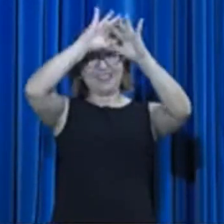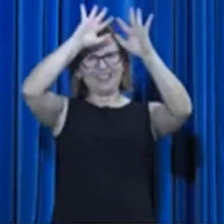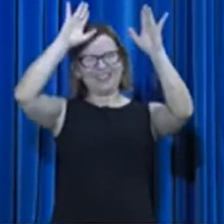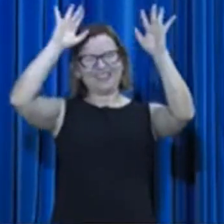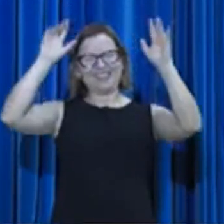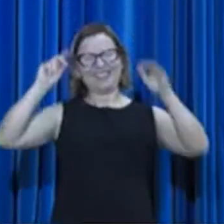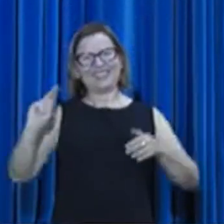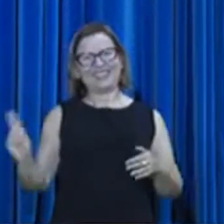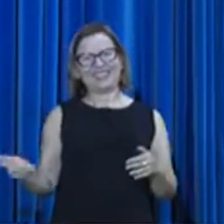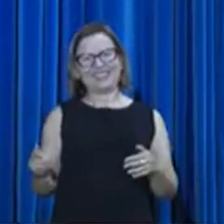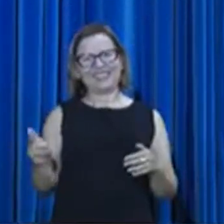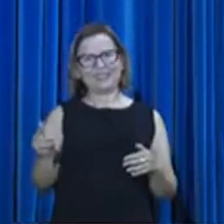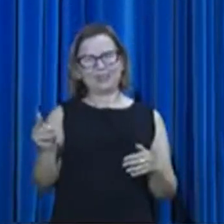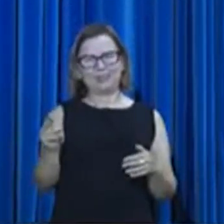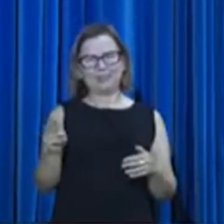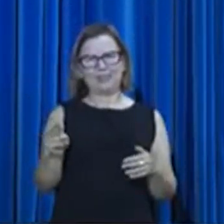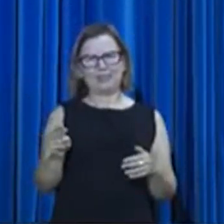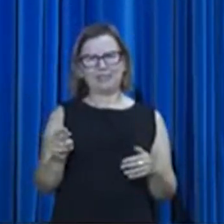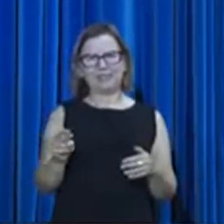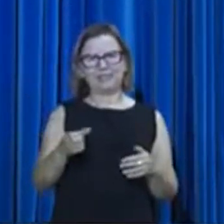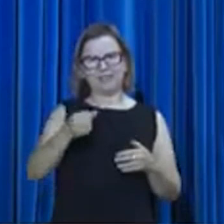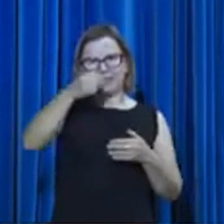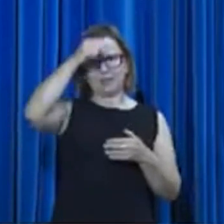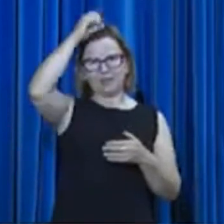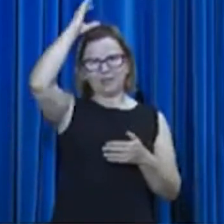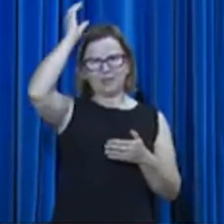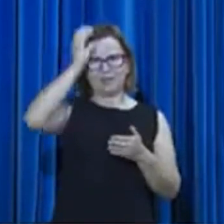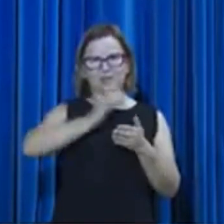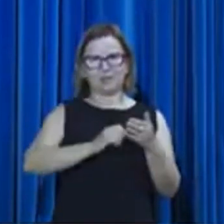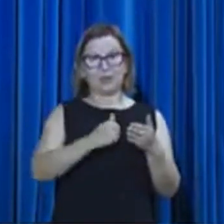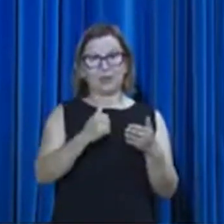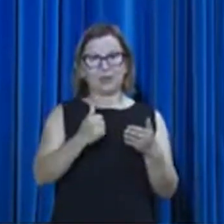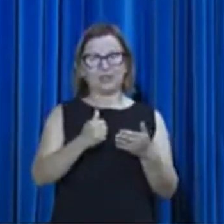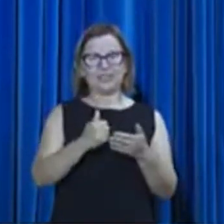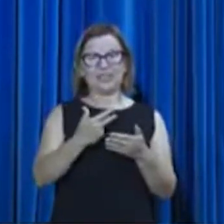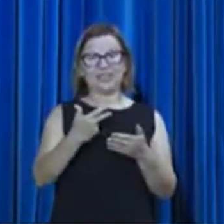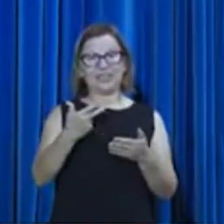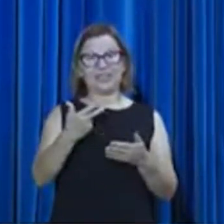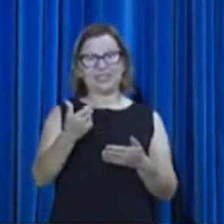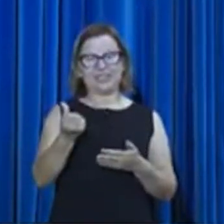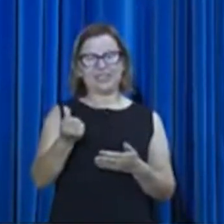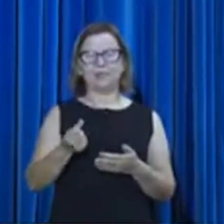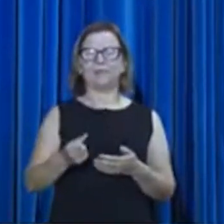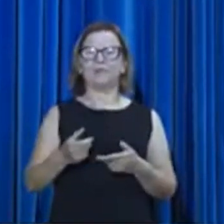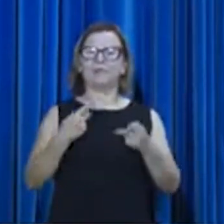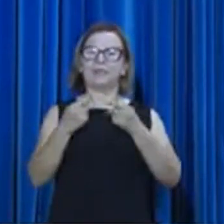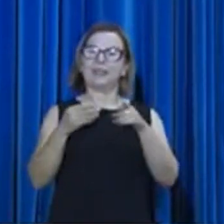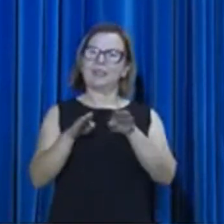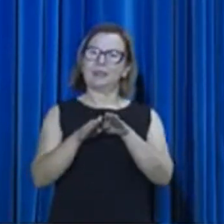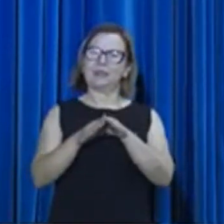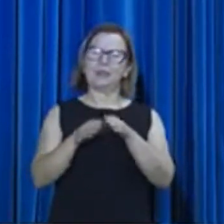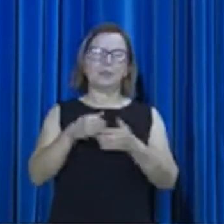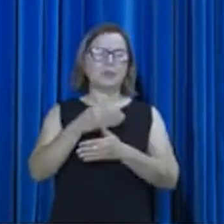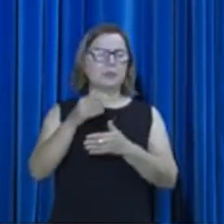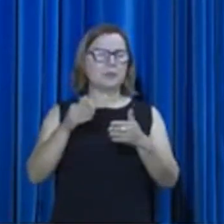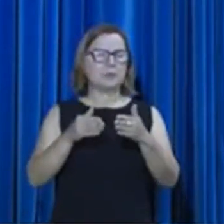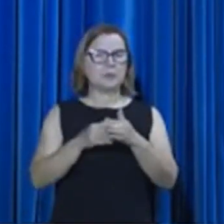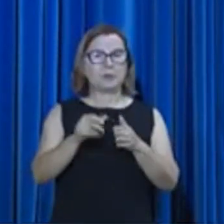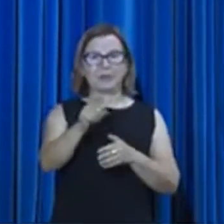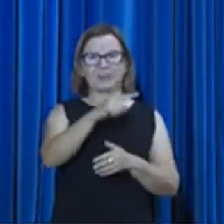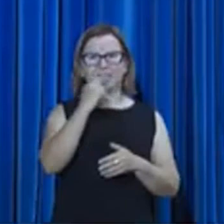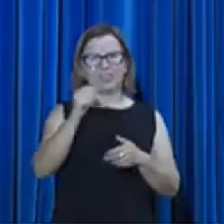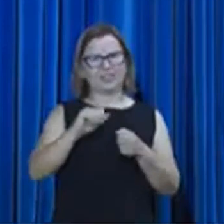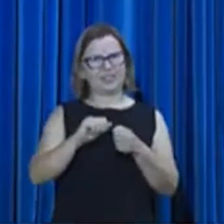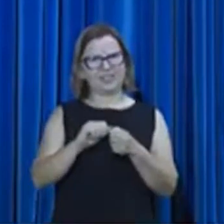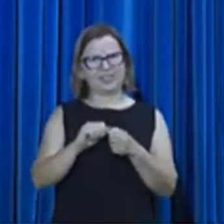eternamente. É o que diz Romanos 11, 36. Diz também que tudo quanto fizermos, coisas